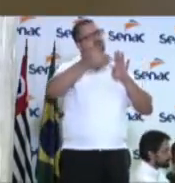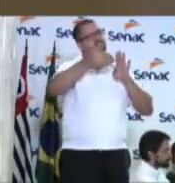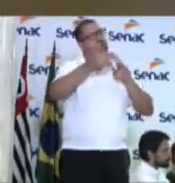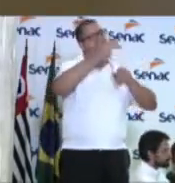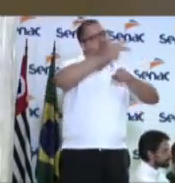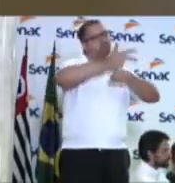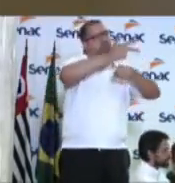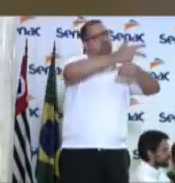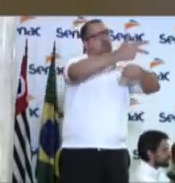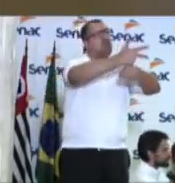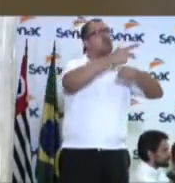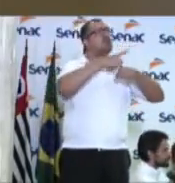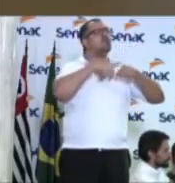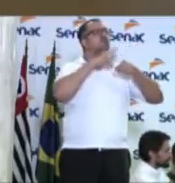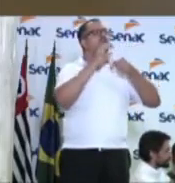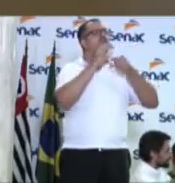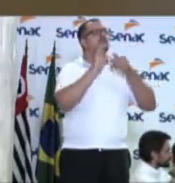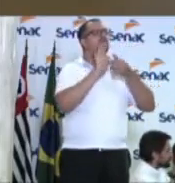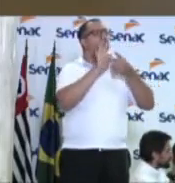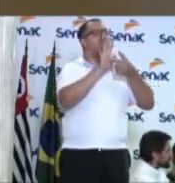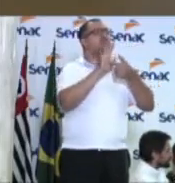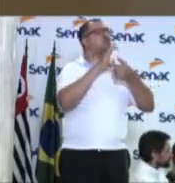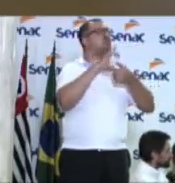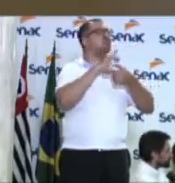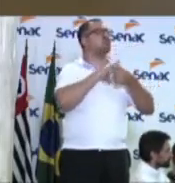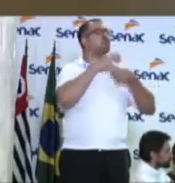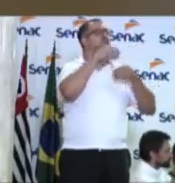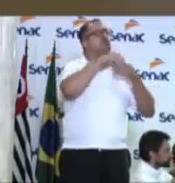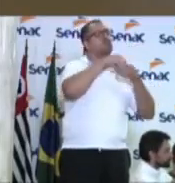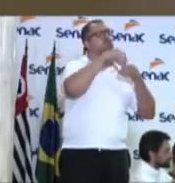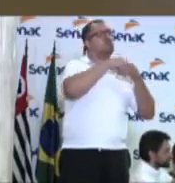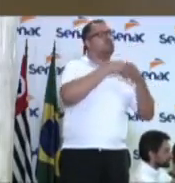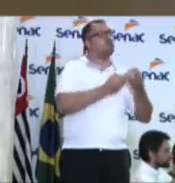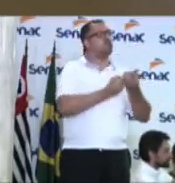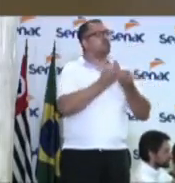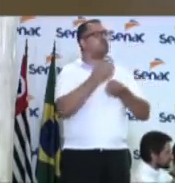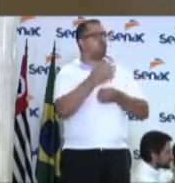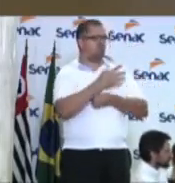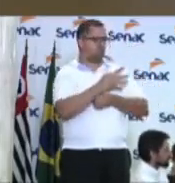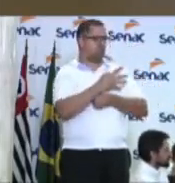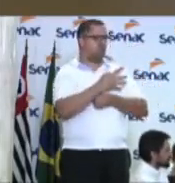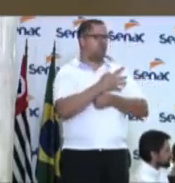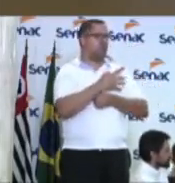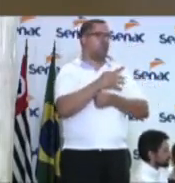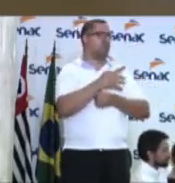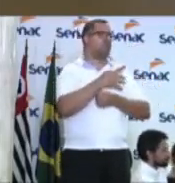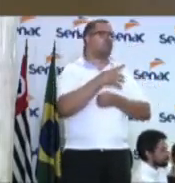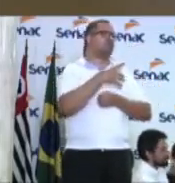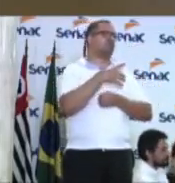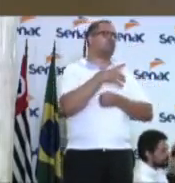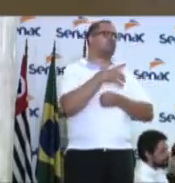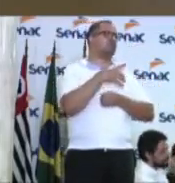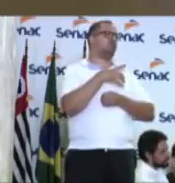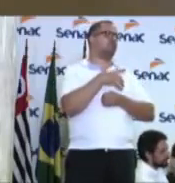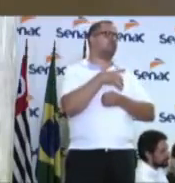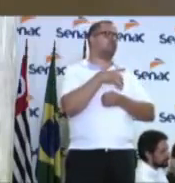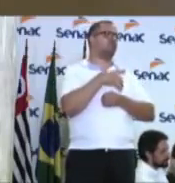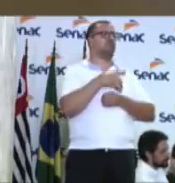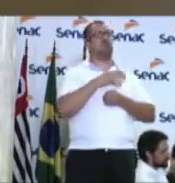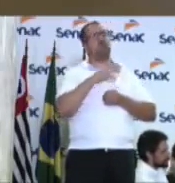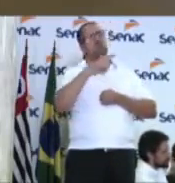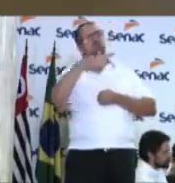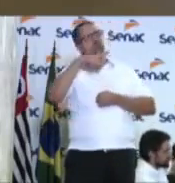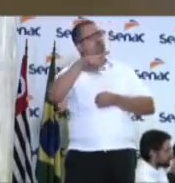cada episódio, a gente colocava dentro dele um novo feature que ia estar dentro, que está presente em outro carro